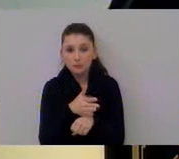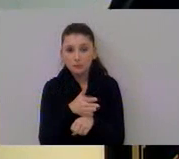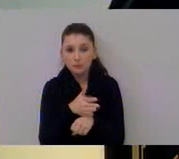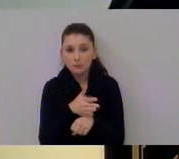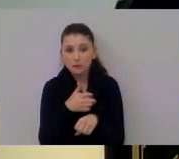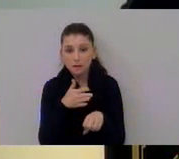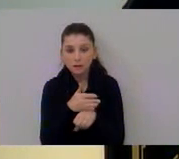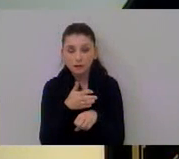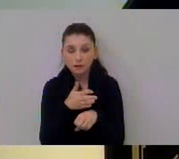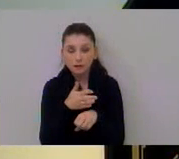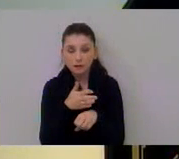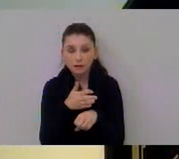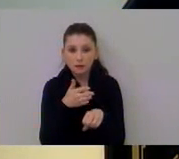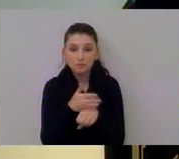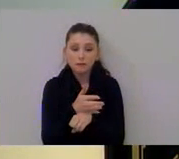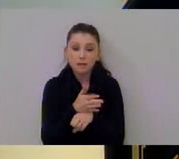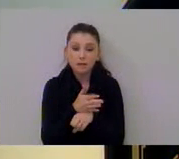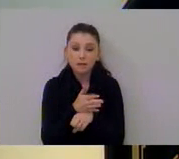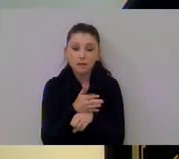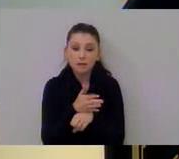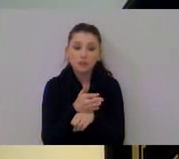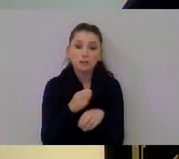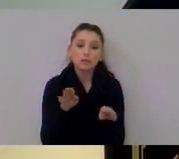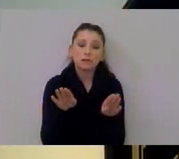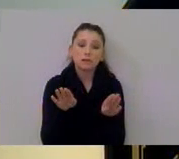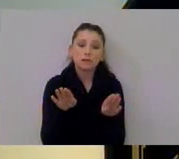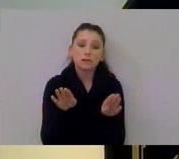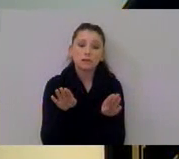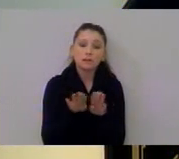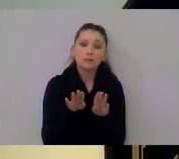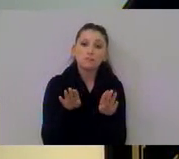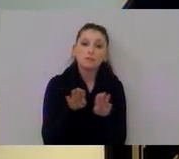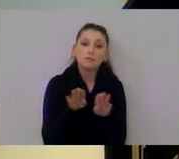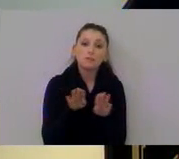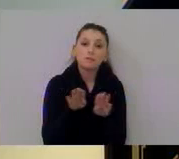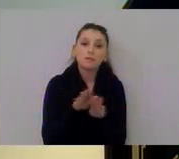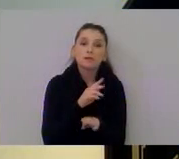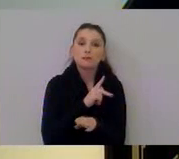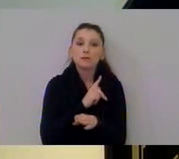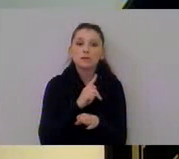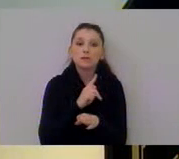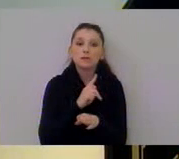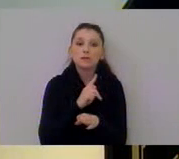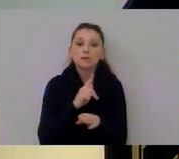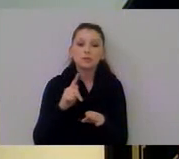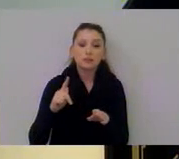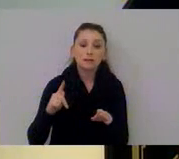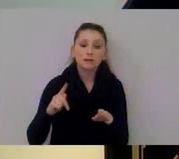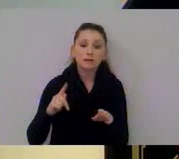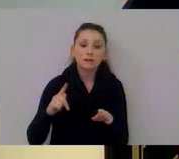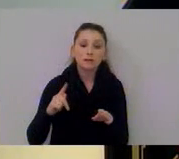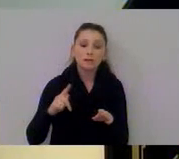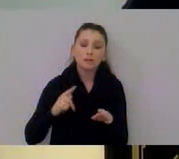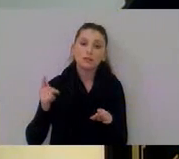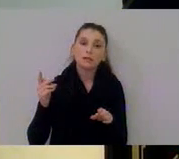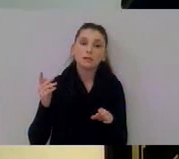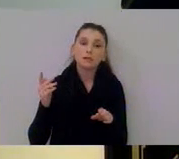marcar, presidente, o dia da vinda aqui do